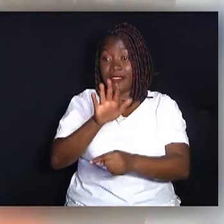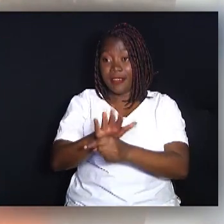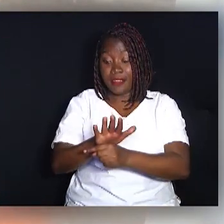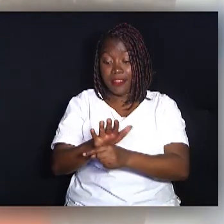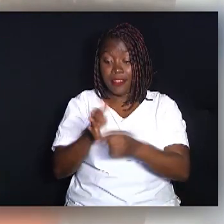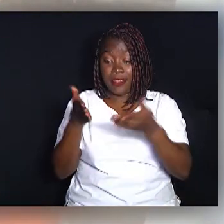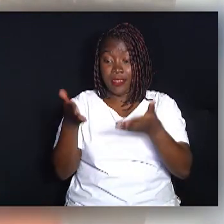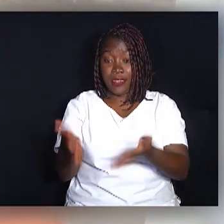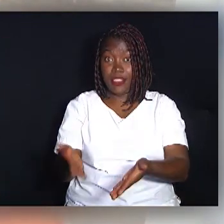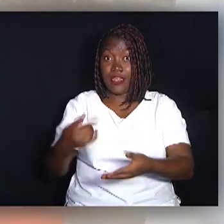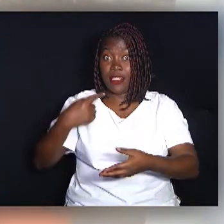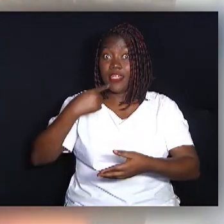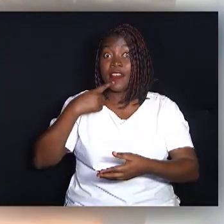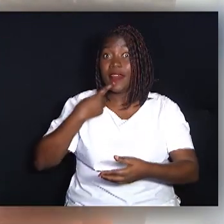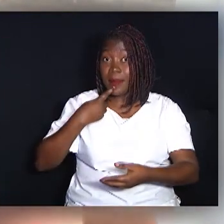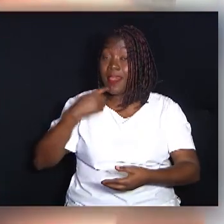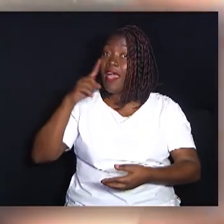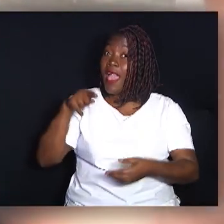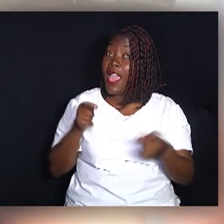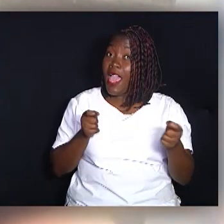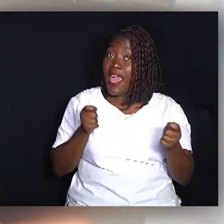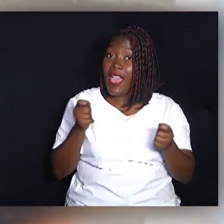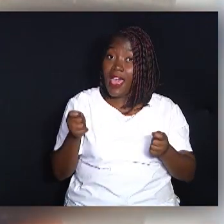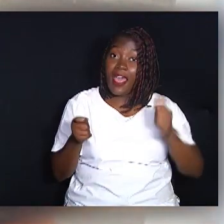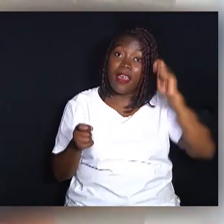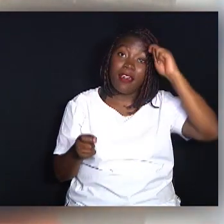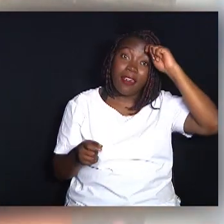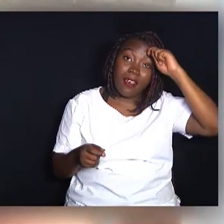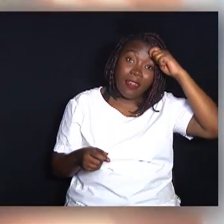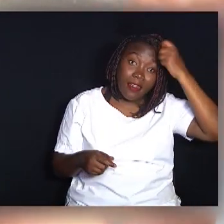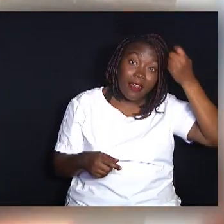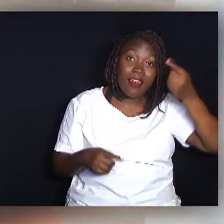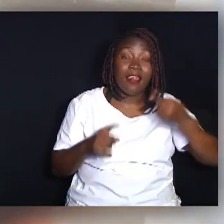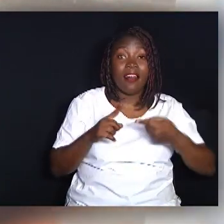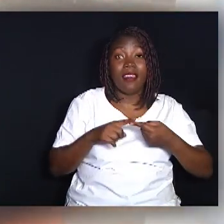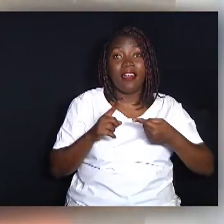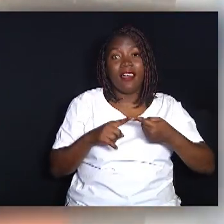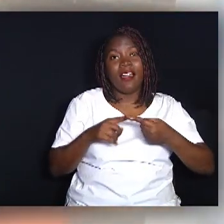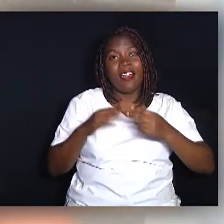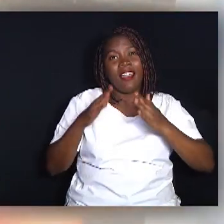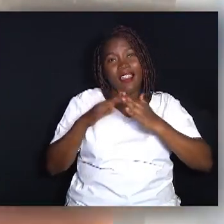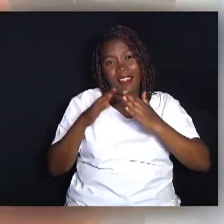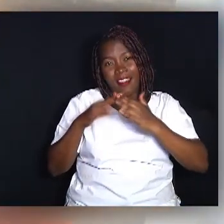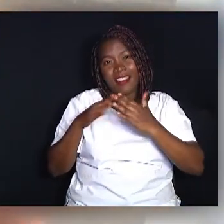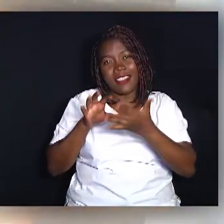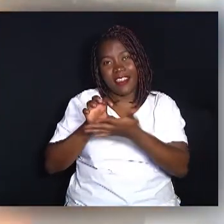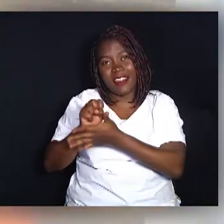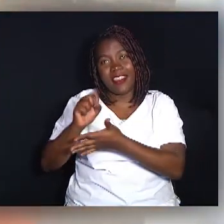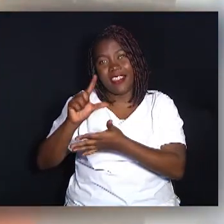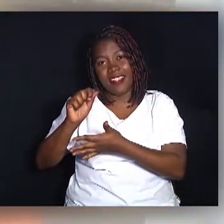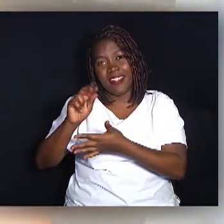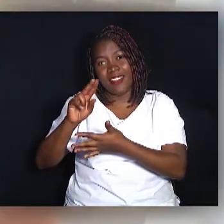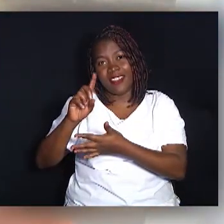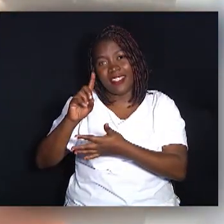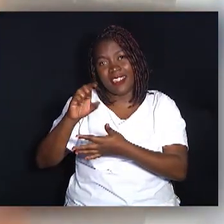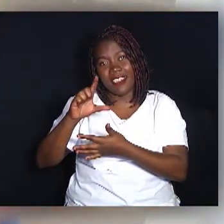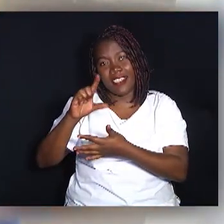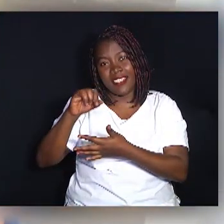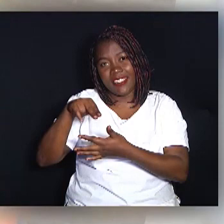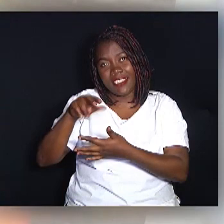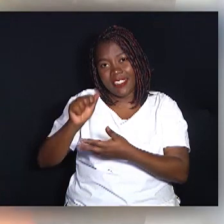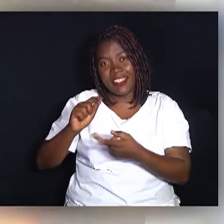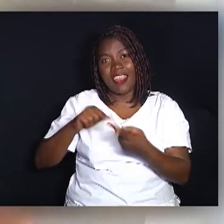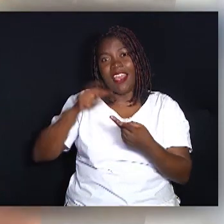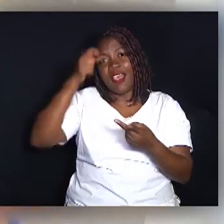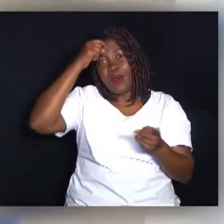sido os movimentos negros, né? Como o movimento da Casa da Ocupação Laudelina, como os movimentos de cultura.